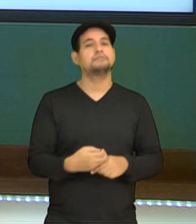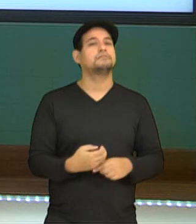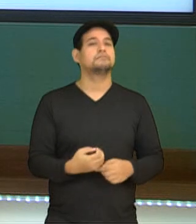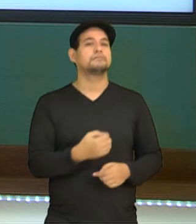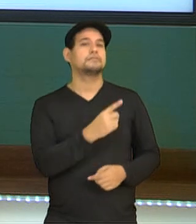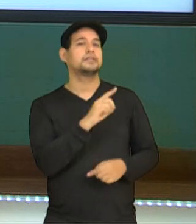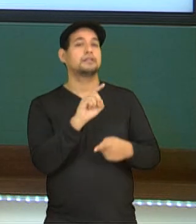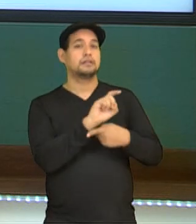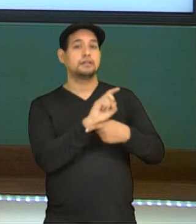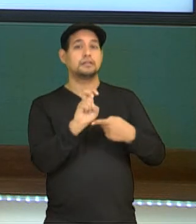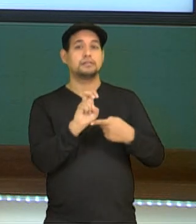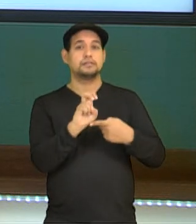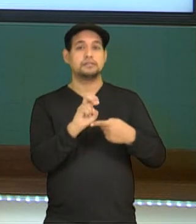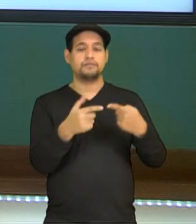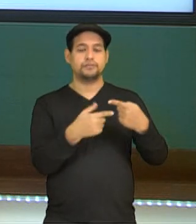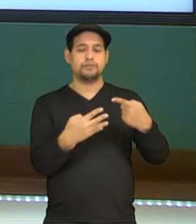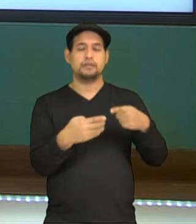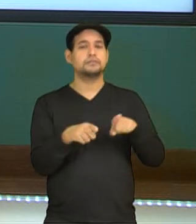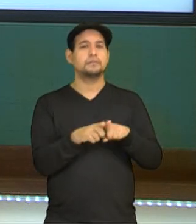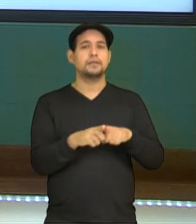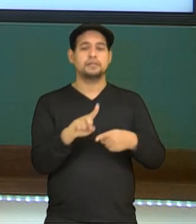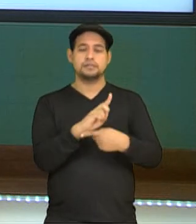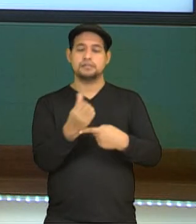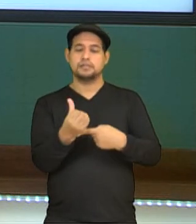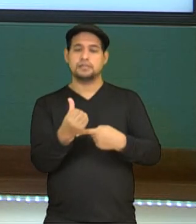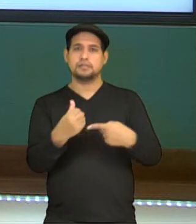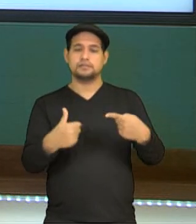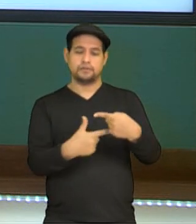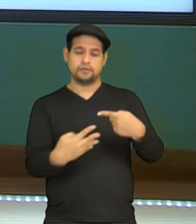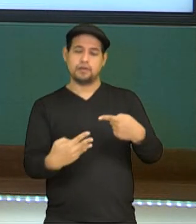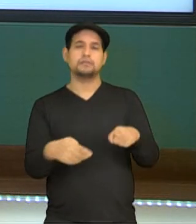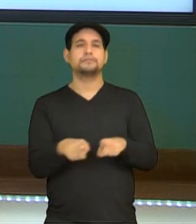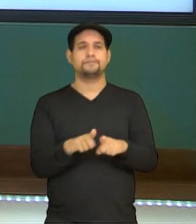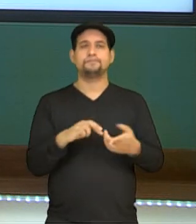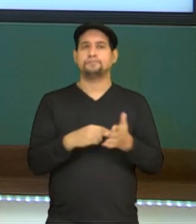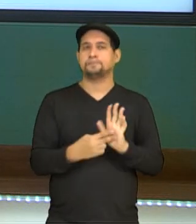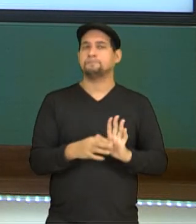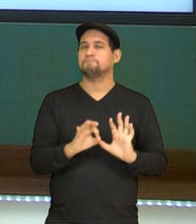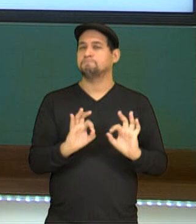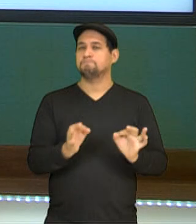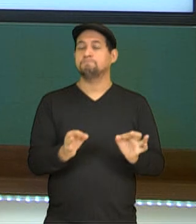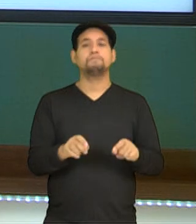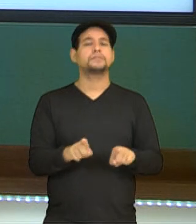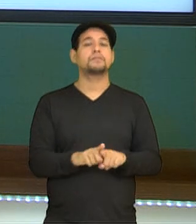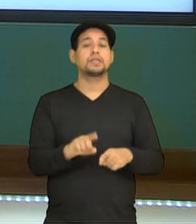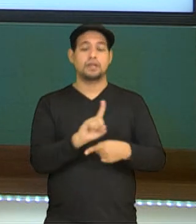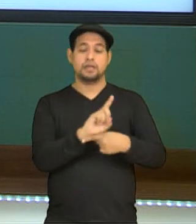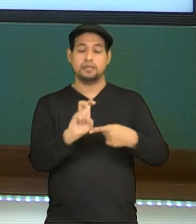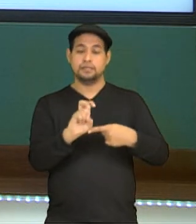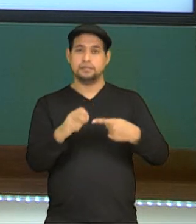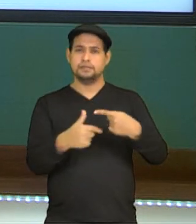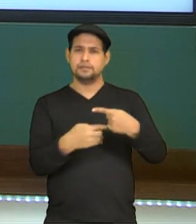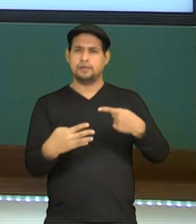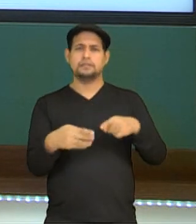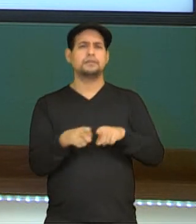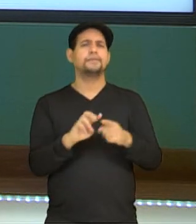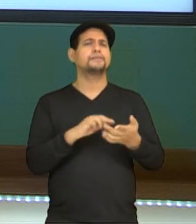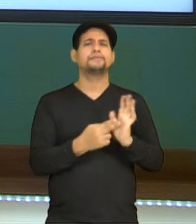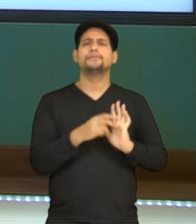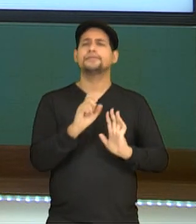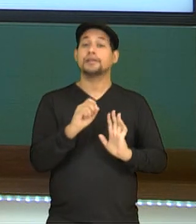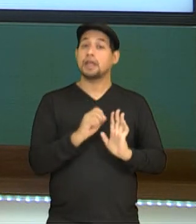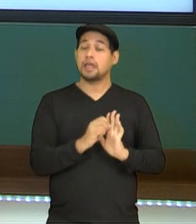15 sobre 24 e 16 sobre 24 são frações equivalentes. Isso mesmo. Então, 15 sobre 24 é uma